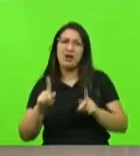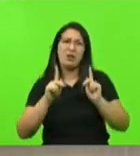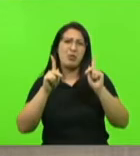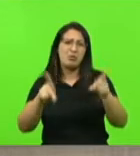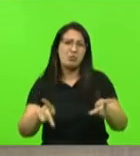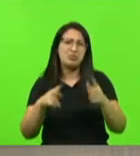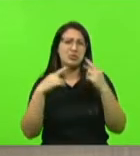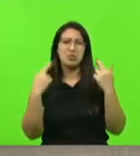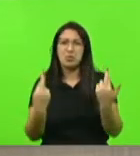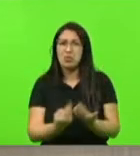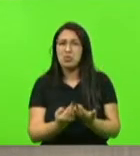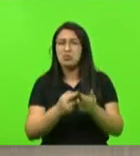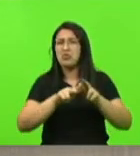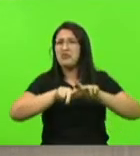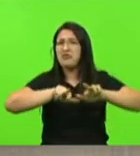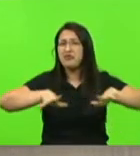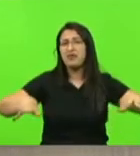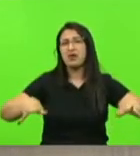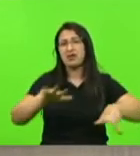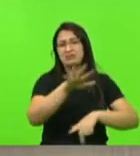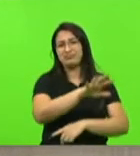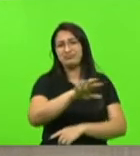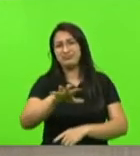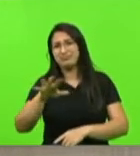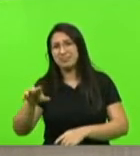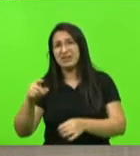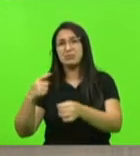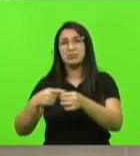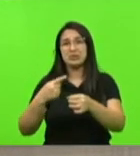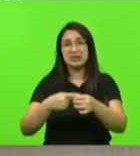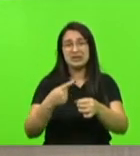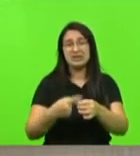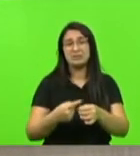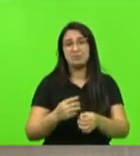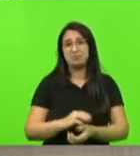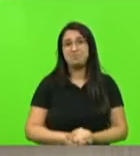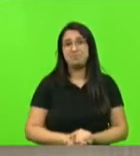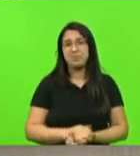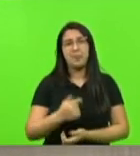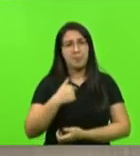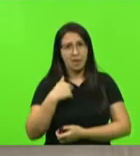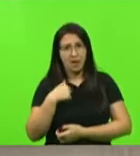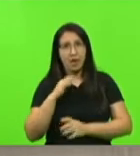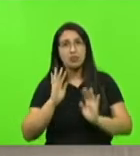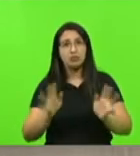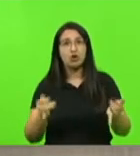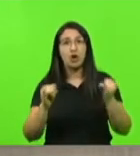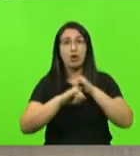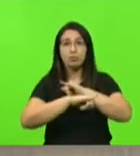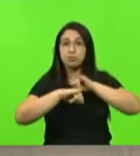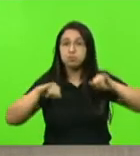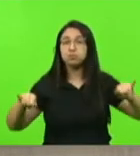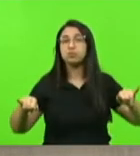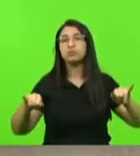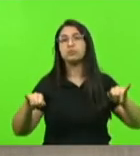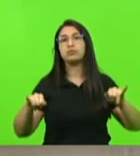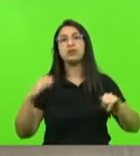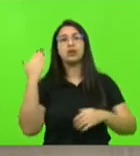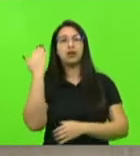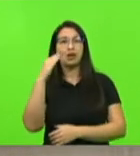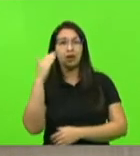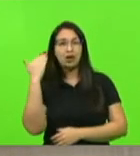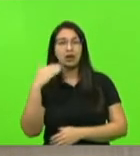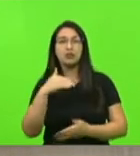Santa Catarina, como Vossa Excelência a colocou, e eu até me manifestei que entendo também, né,